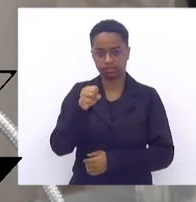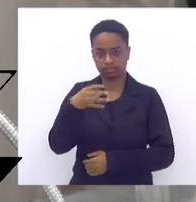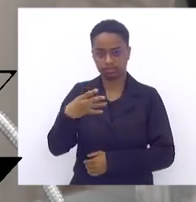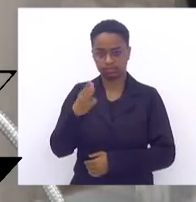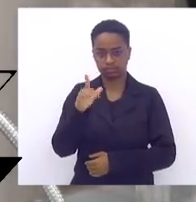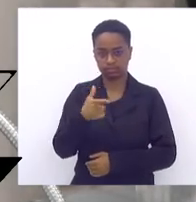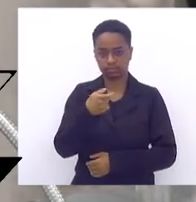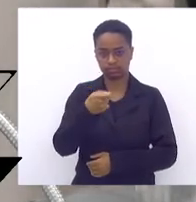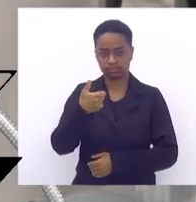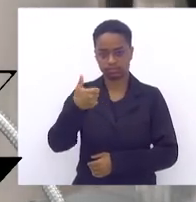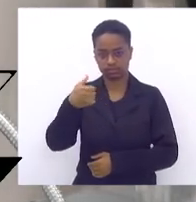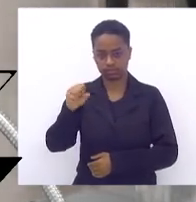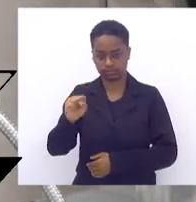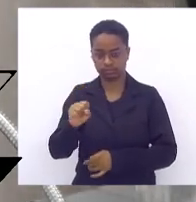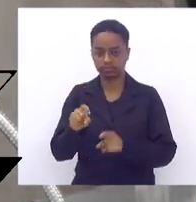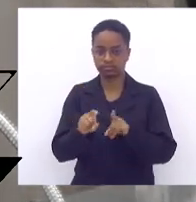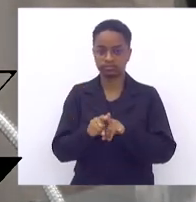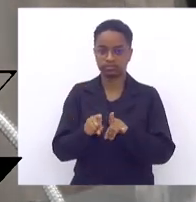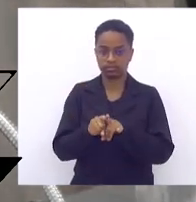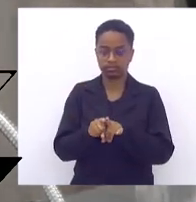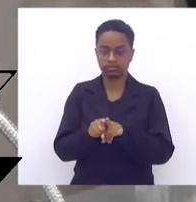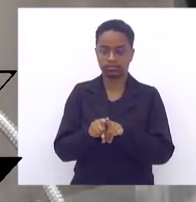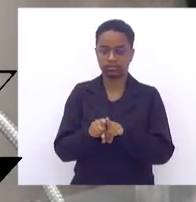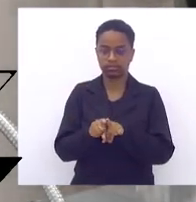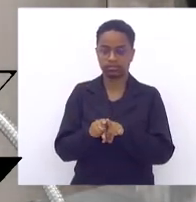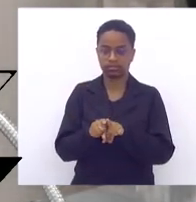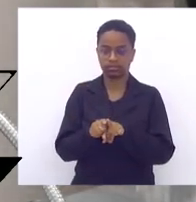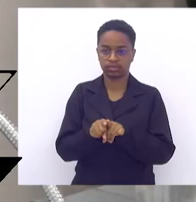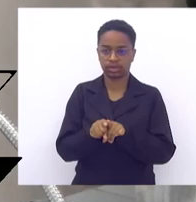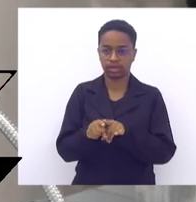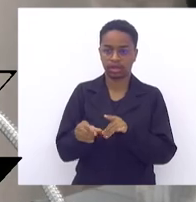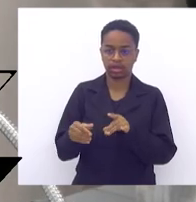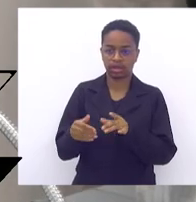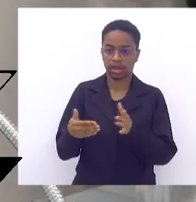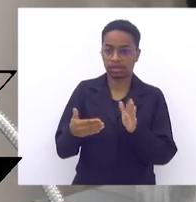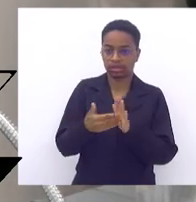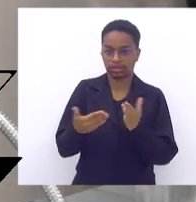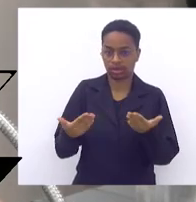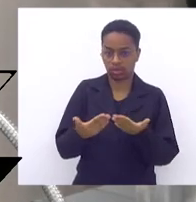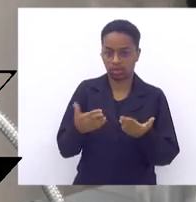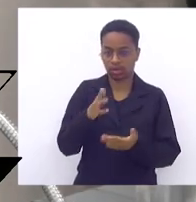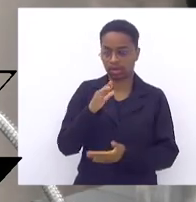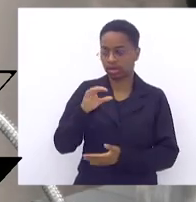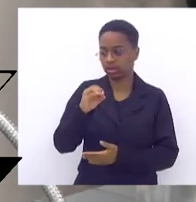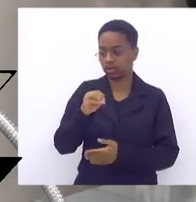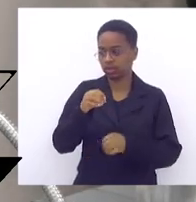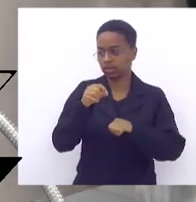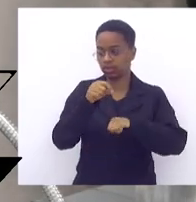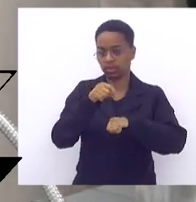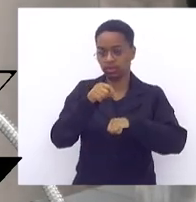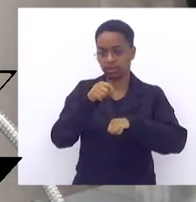2018, e não cabia até então ao Rio Metrópole fazer execução